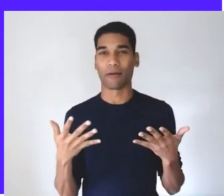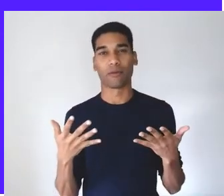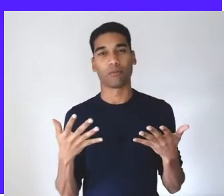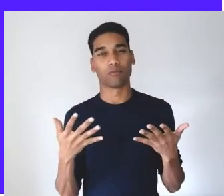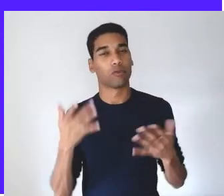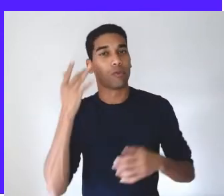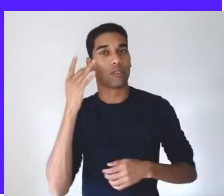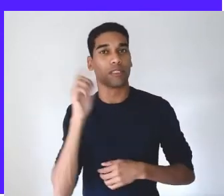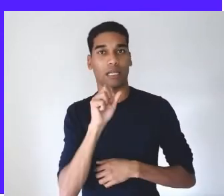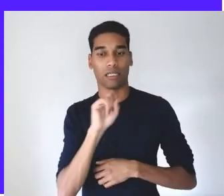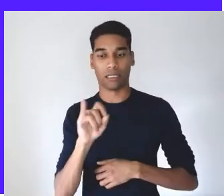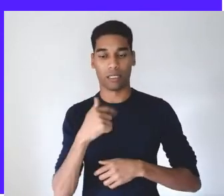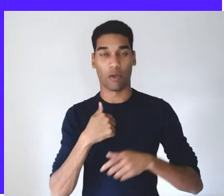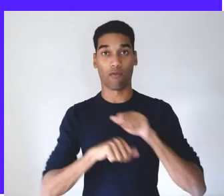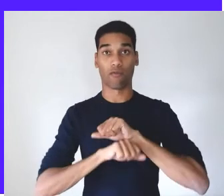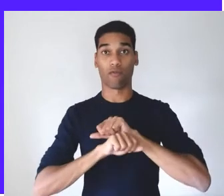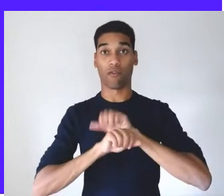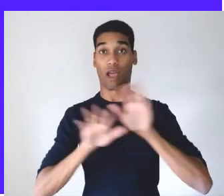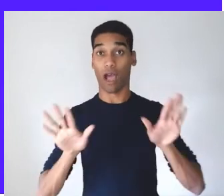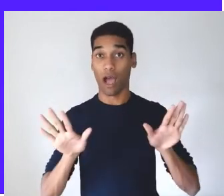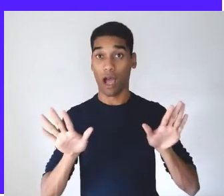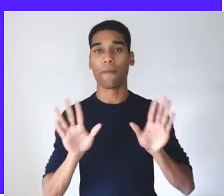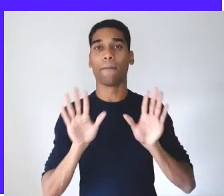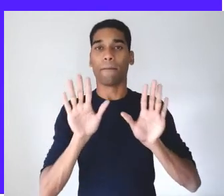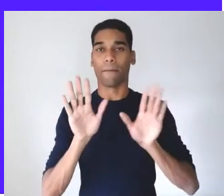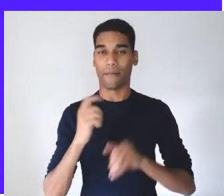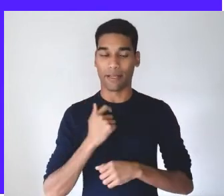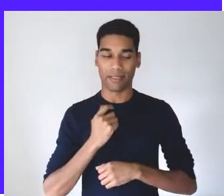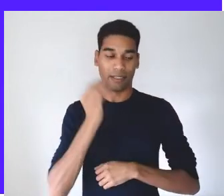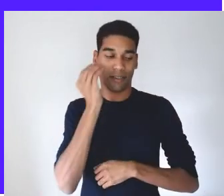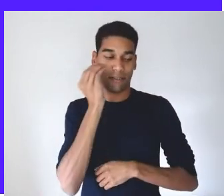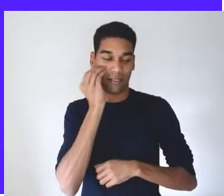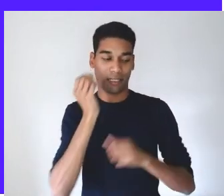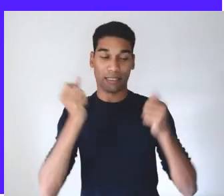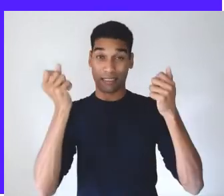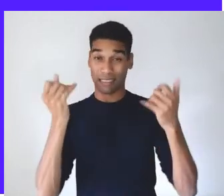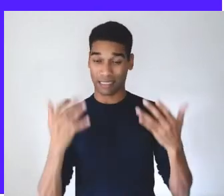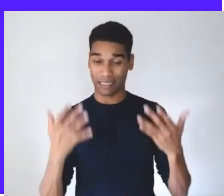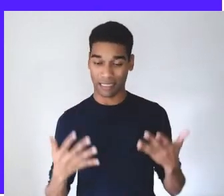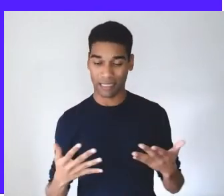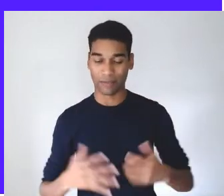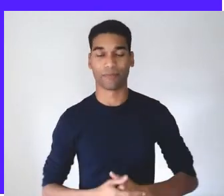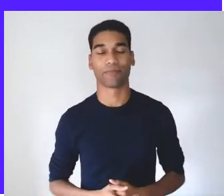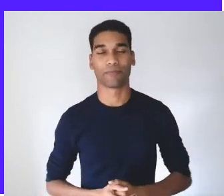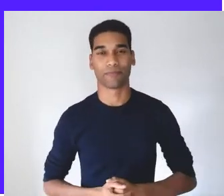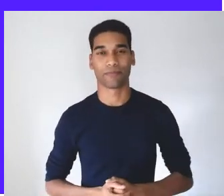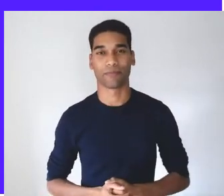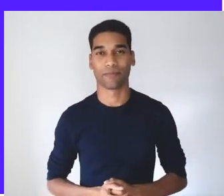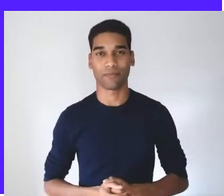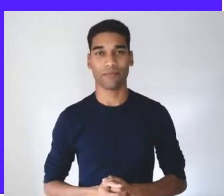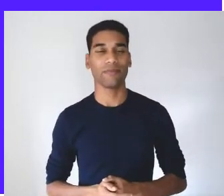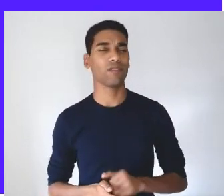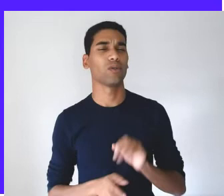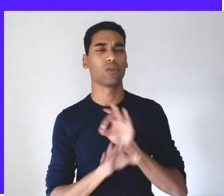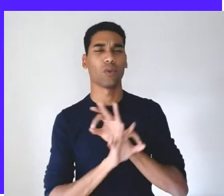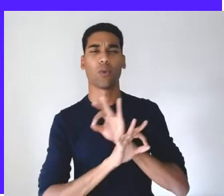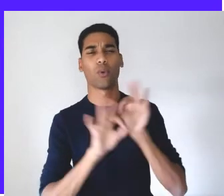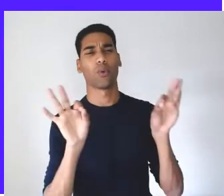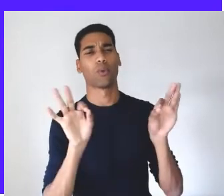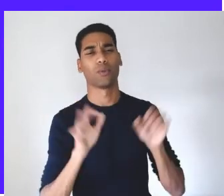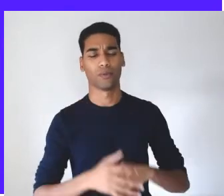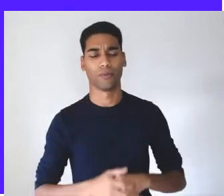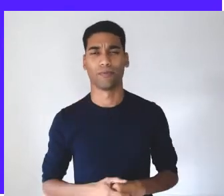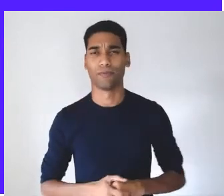que tentei falar. ótimo. Tá ótimo, Erika. Beleza, obrigado, foi ótimo. Gente,